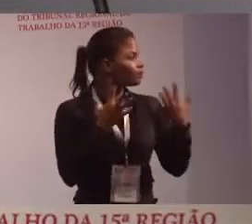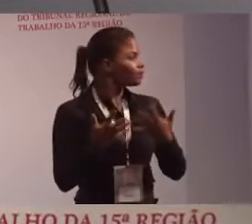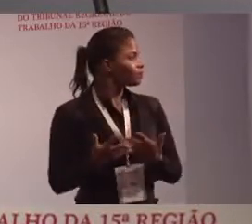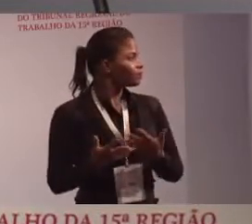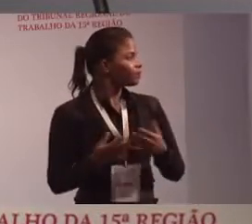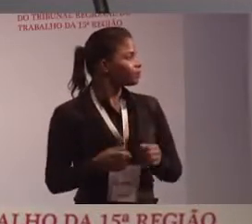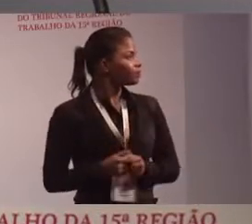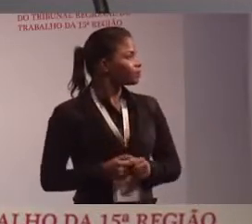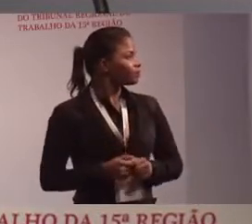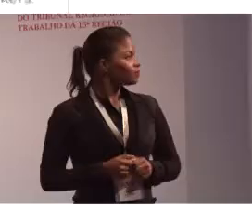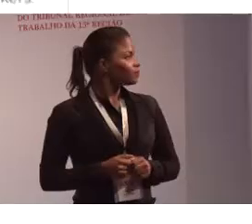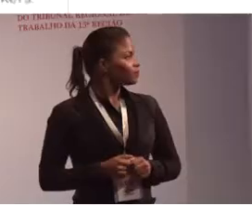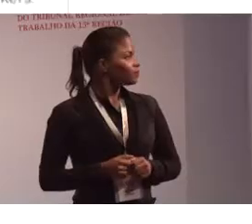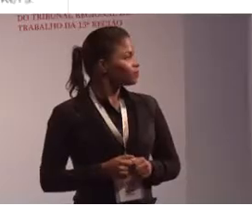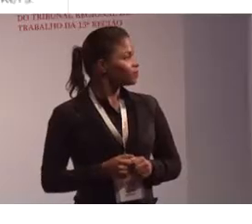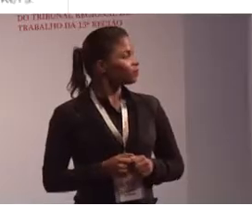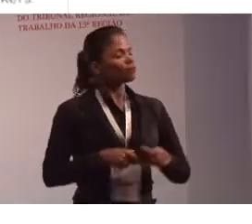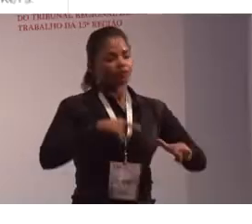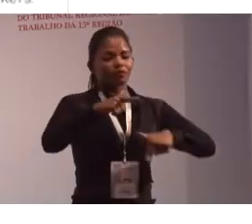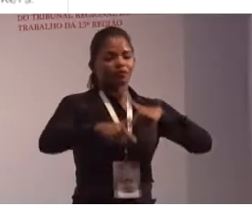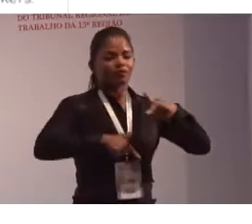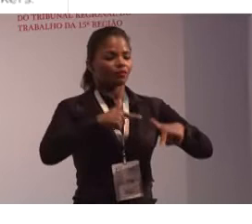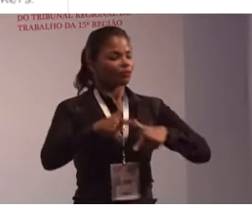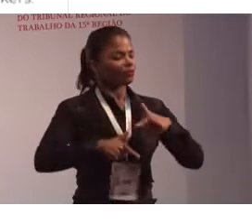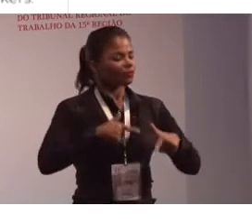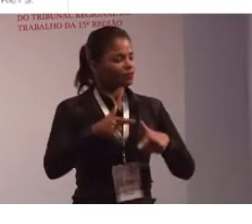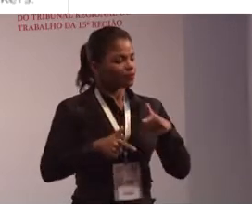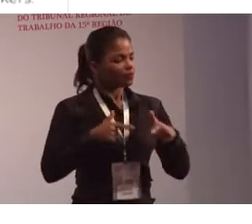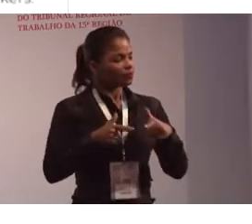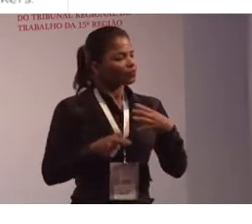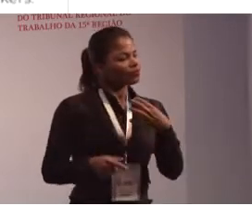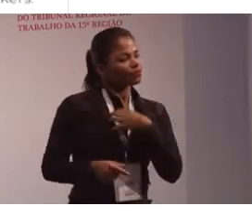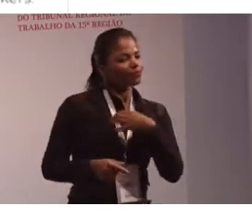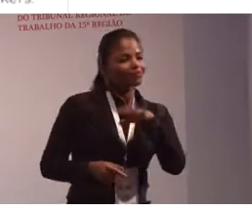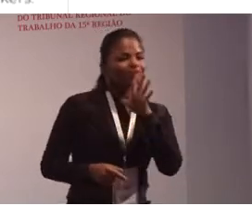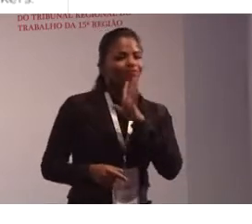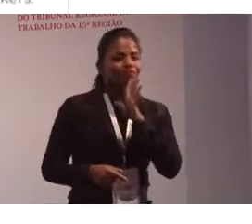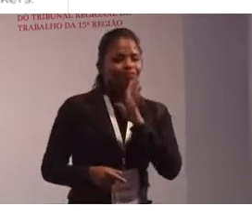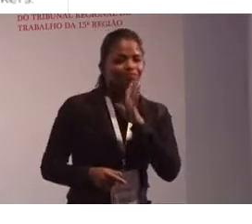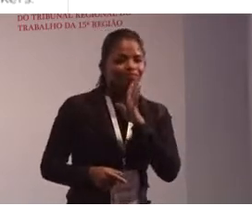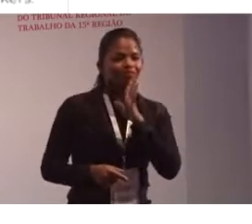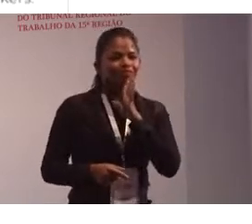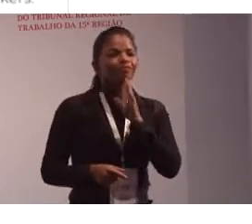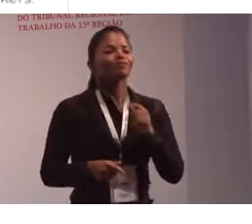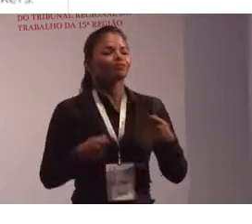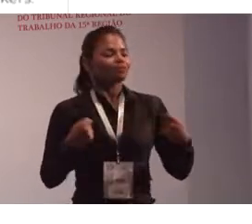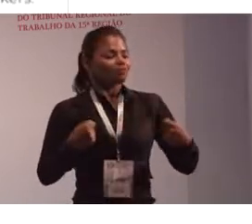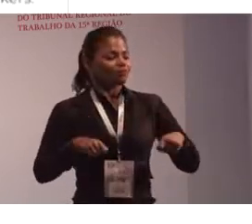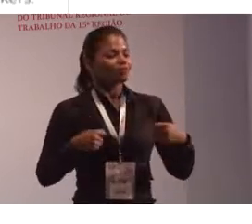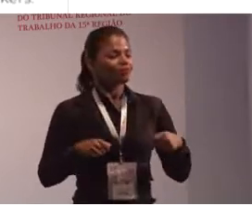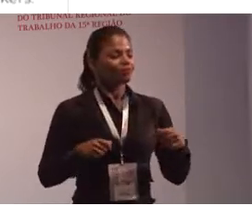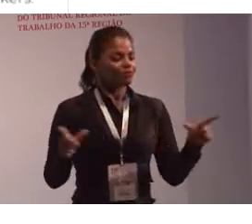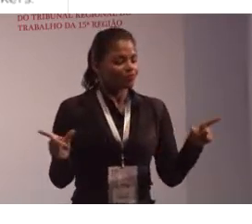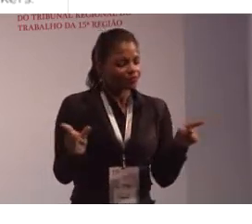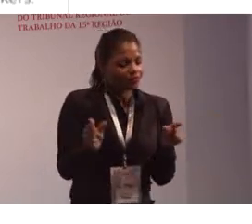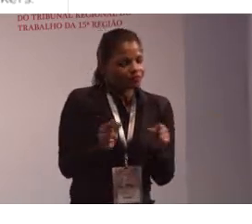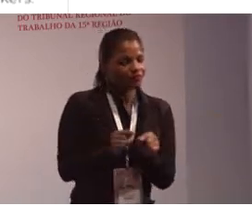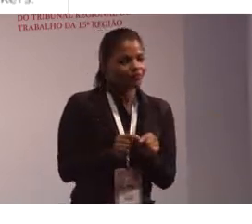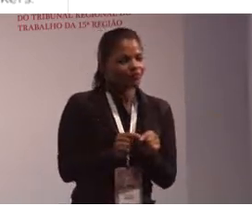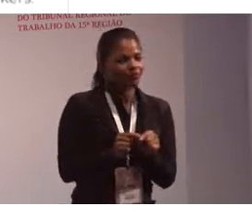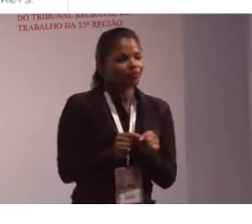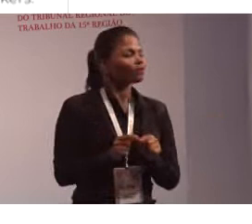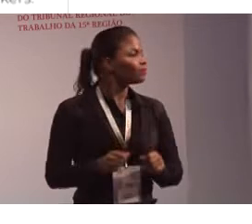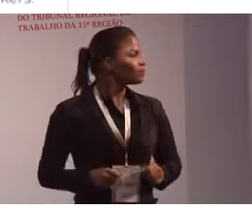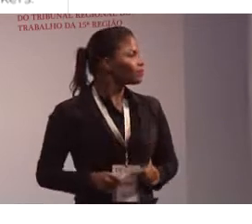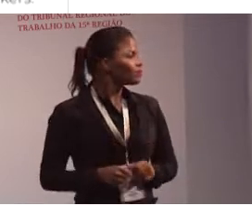para o meu próximo slide, esse trabalho padronizado do jeito que a gente conhece, ele também tende a diminuir. Eu acho